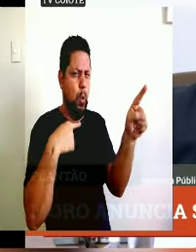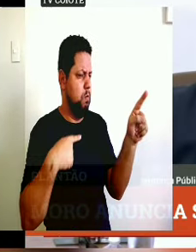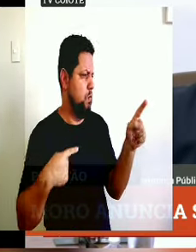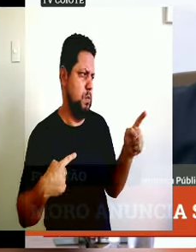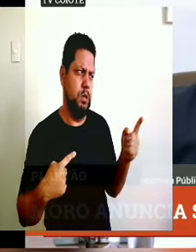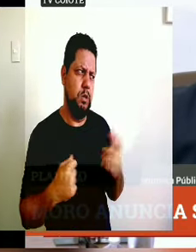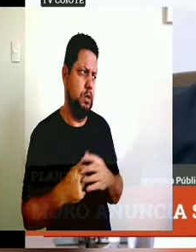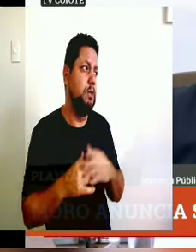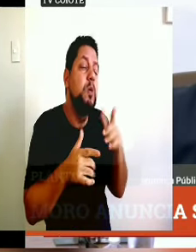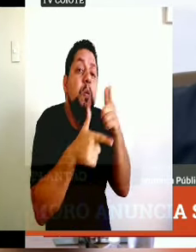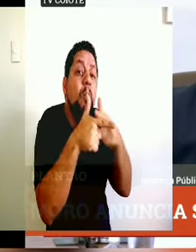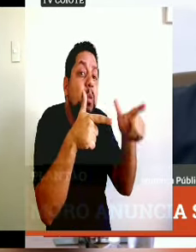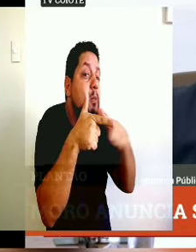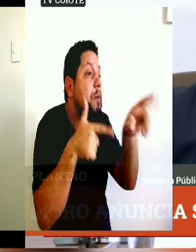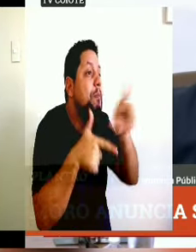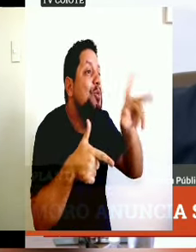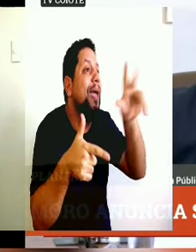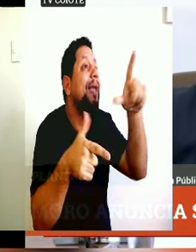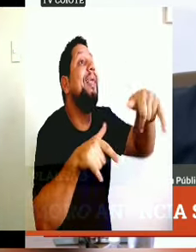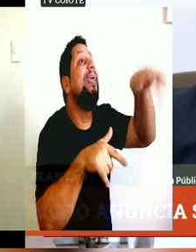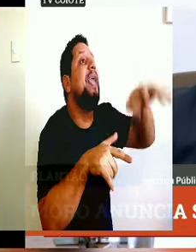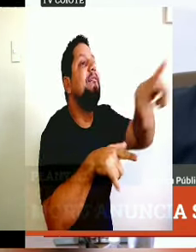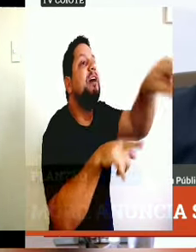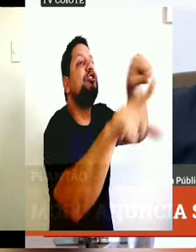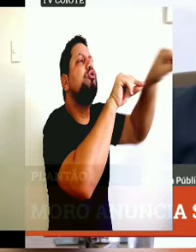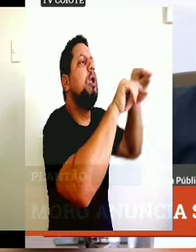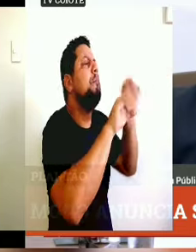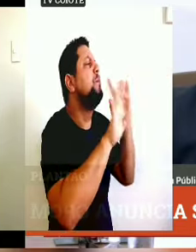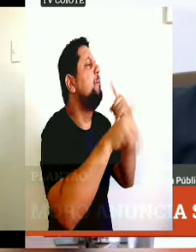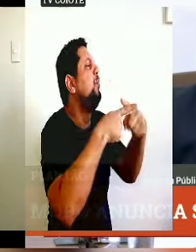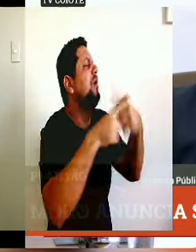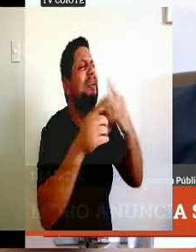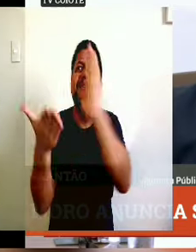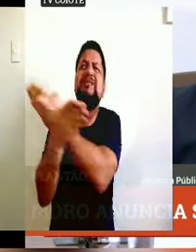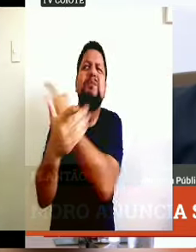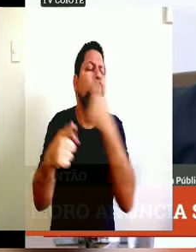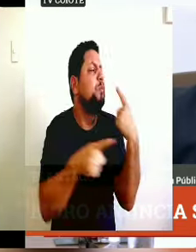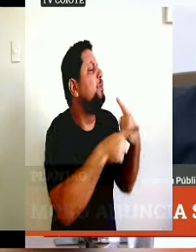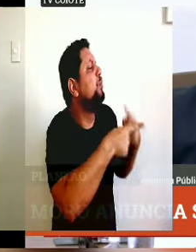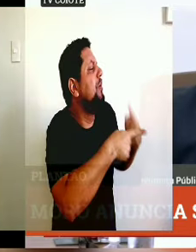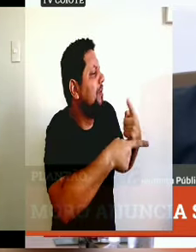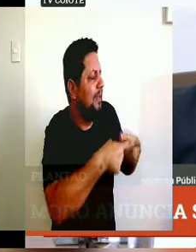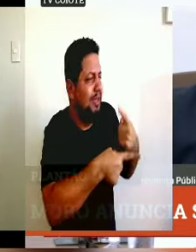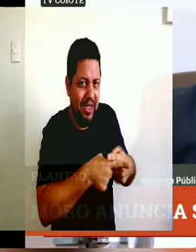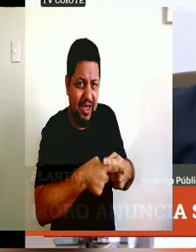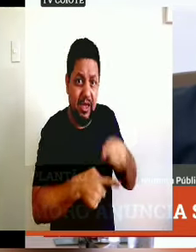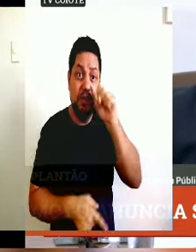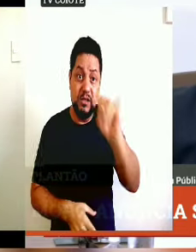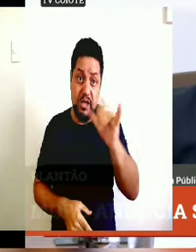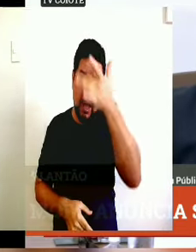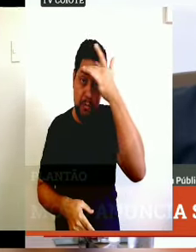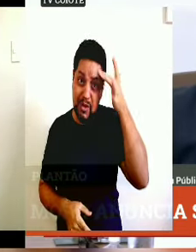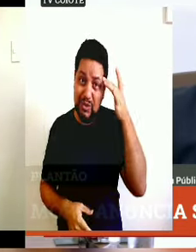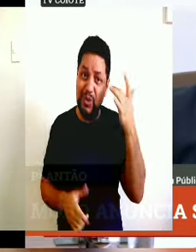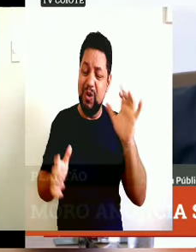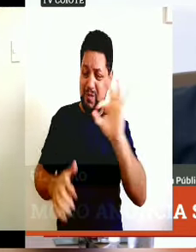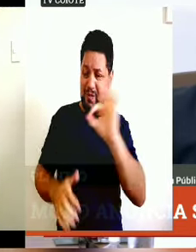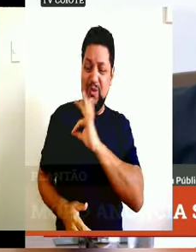não é quem entra, mas por que alguém entra. E se esse alguém, sendo a corporação,